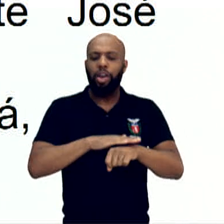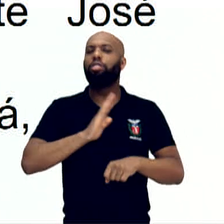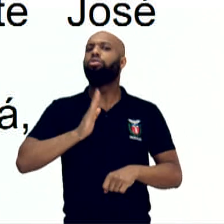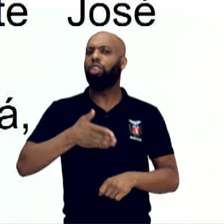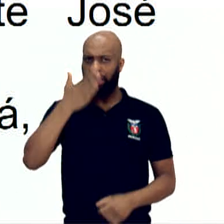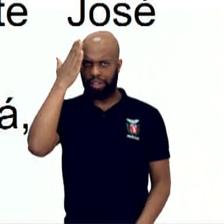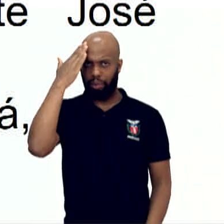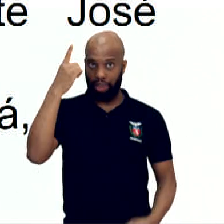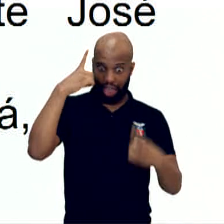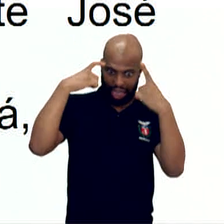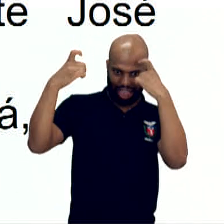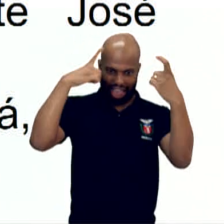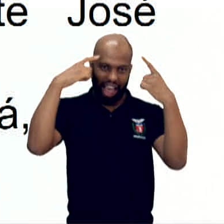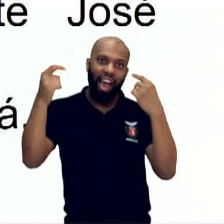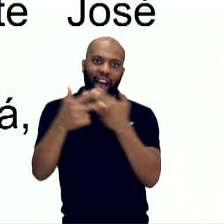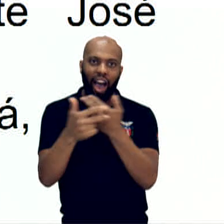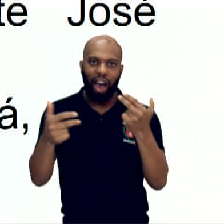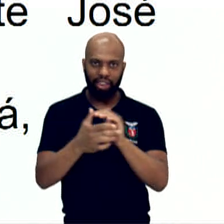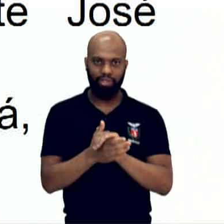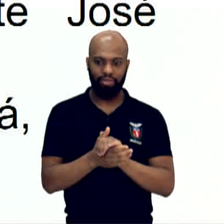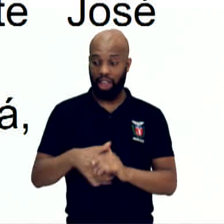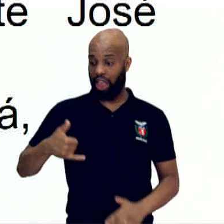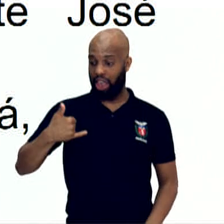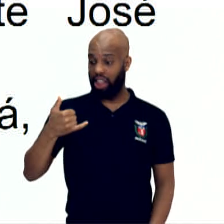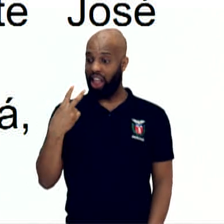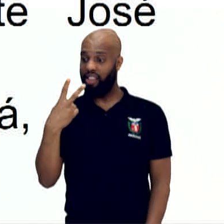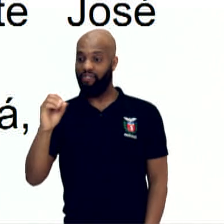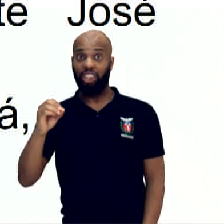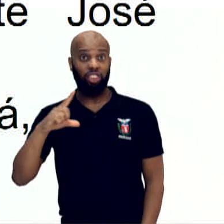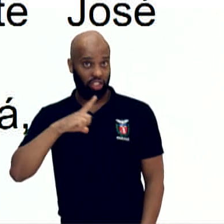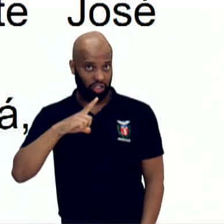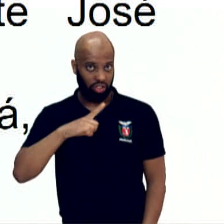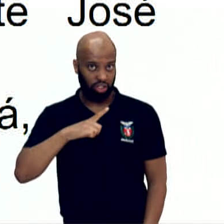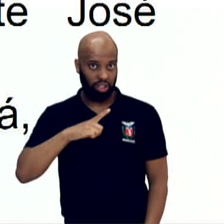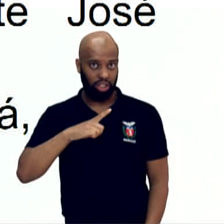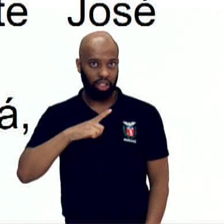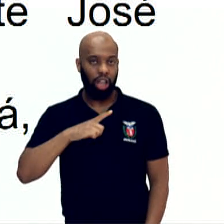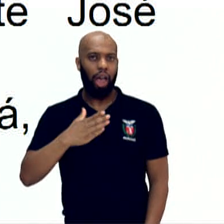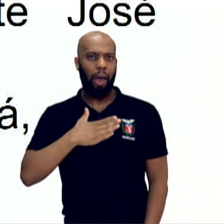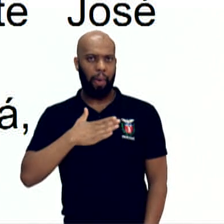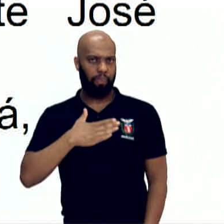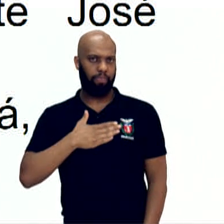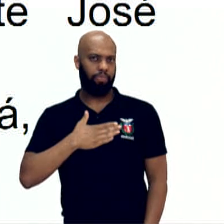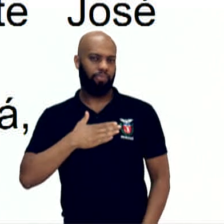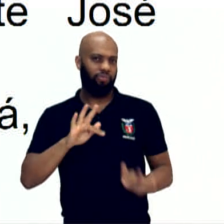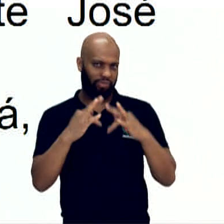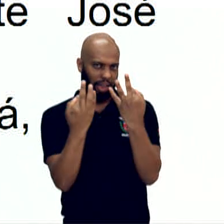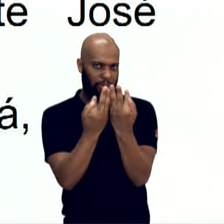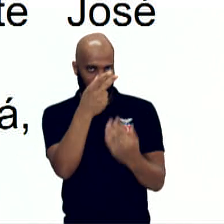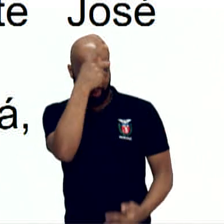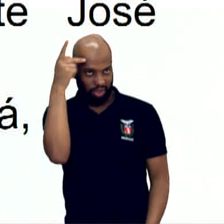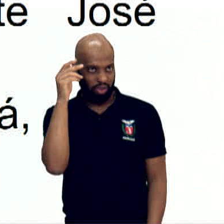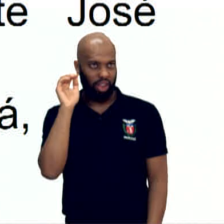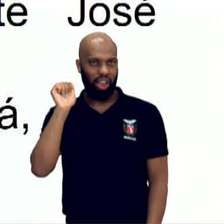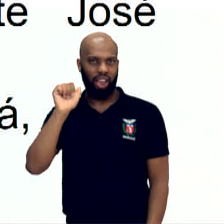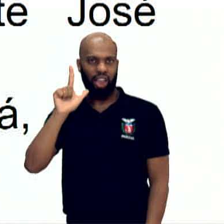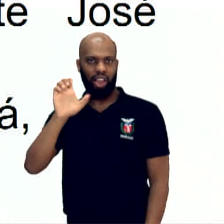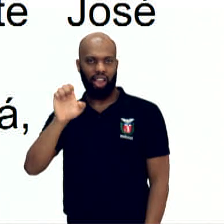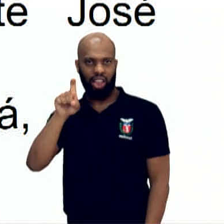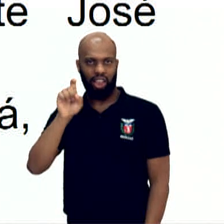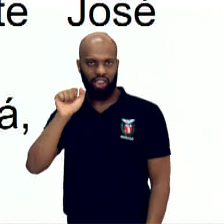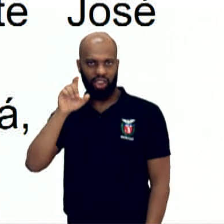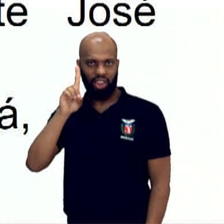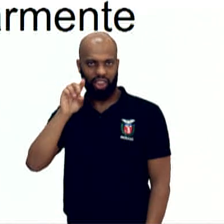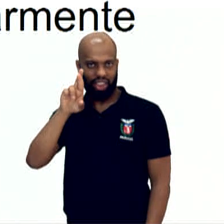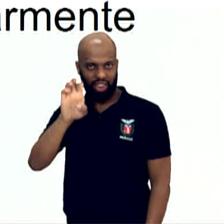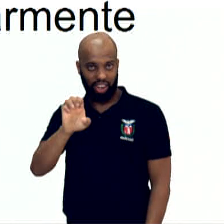improvisava. Quando eu estava com 20 anos de idade, o nosso parente José Alexandre Montoril, que mora no estado